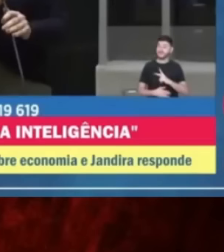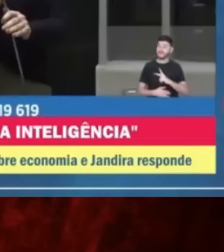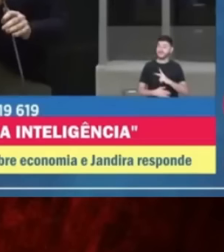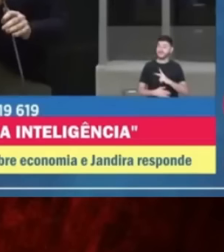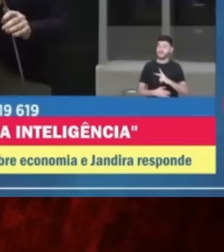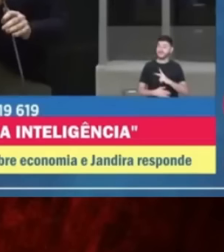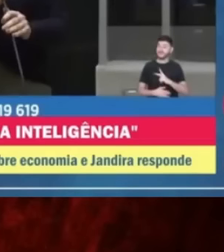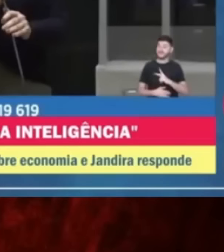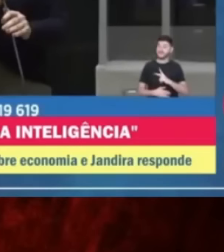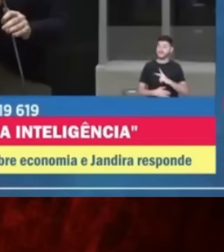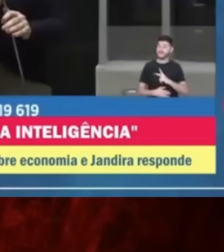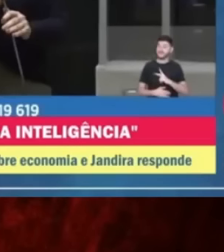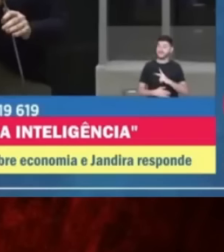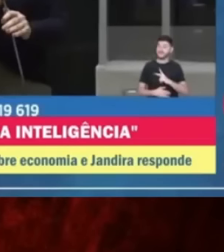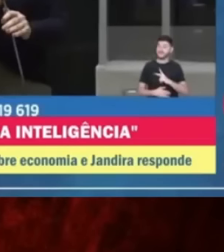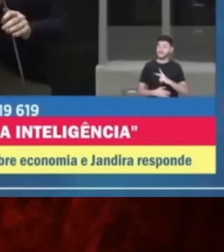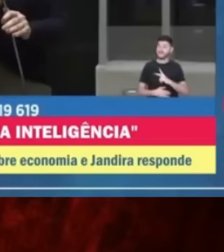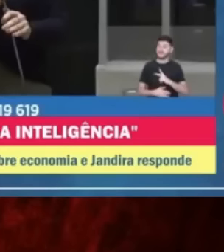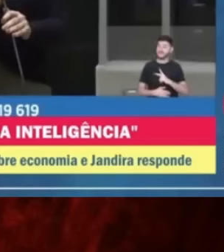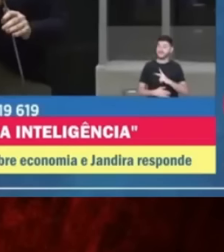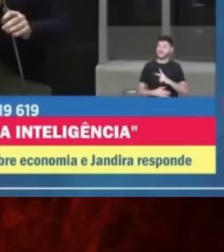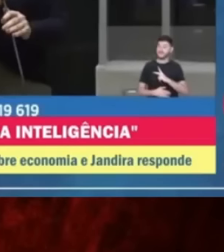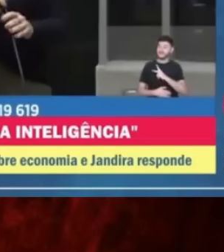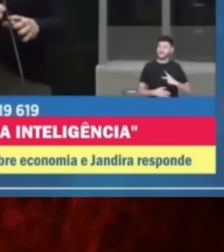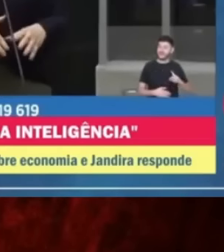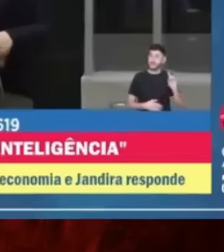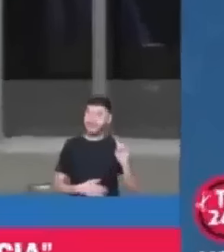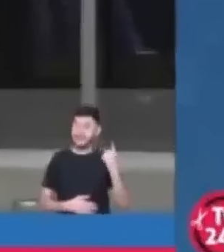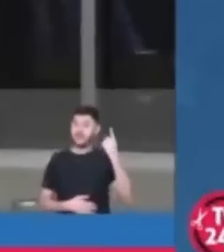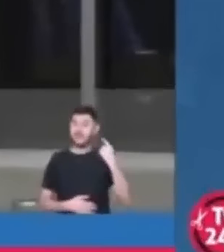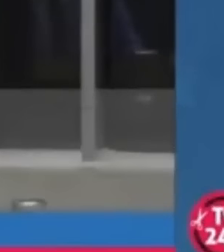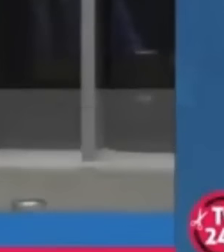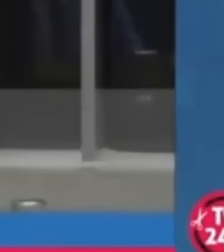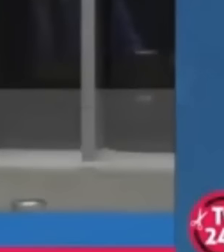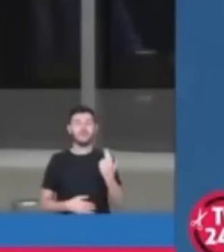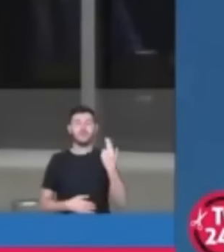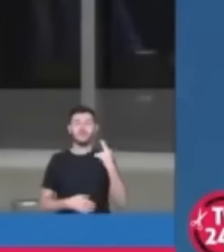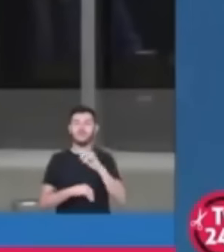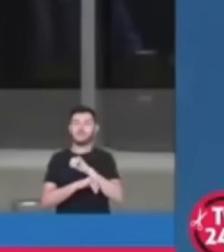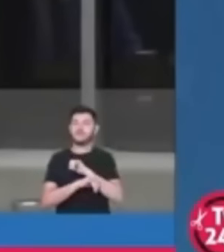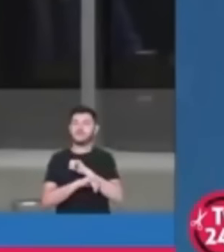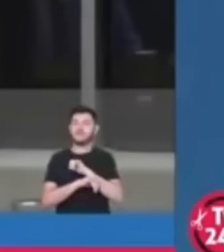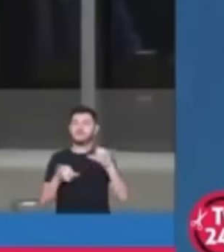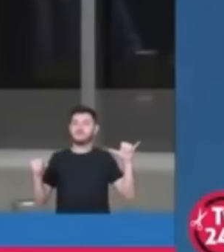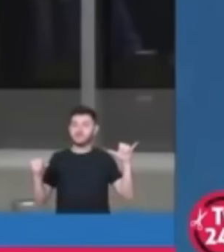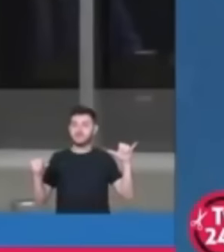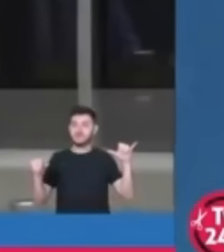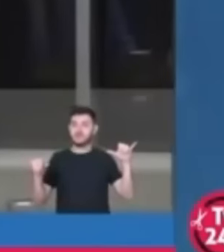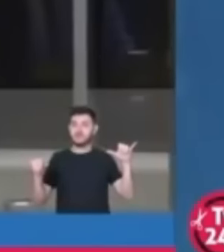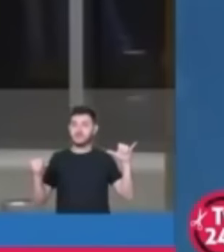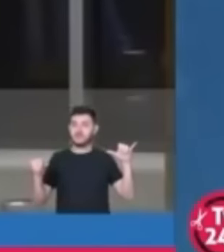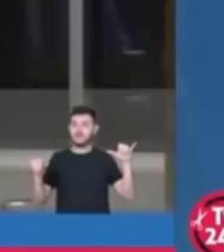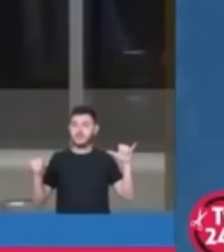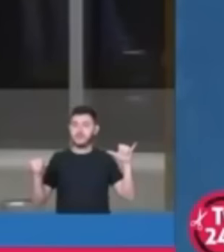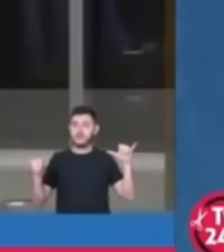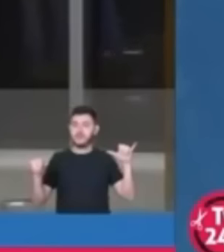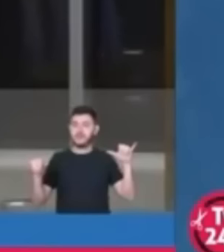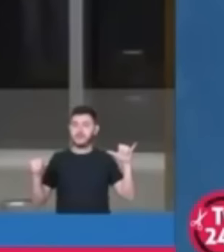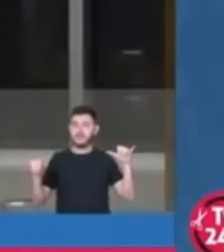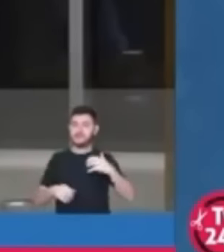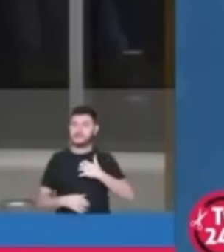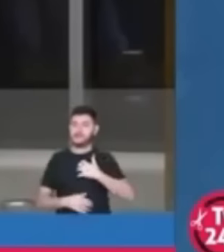agora. E a Gendira Fregalho vai dar uma boa resposta. Eu quero registrar aqui a minha, não vou dizer a minha